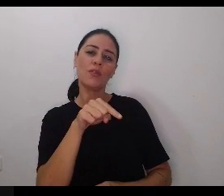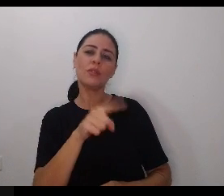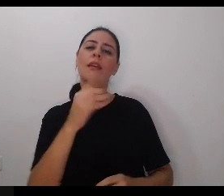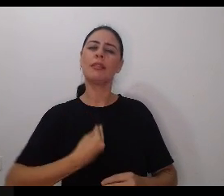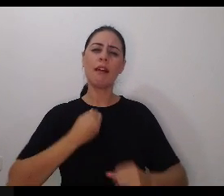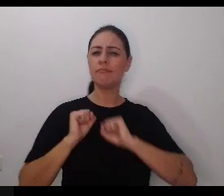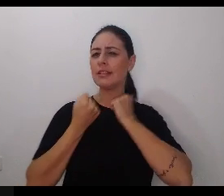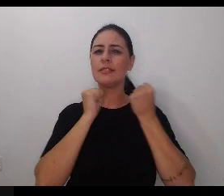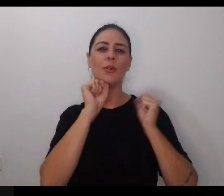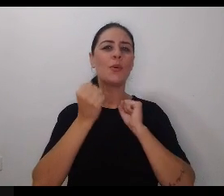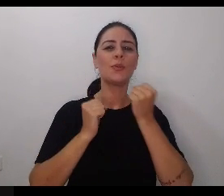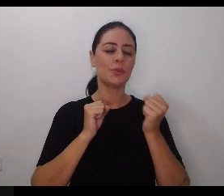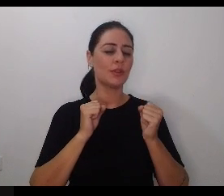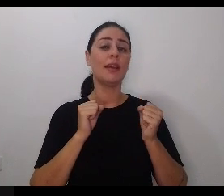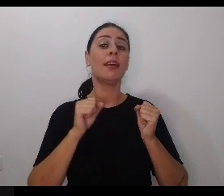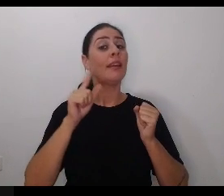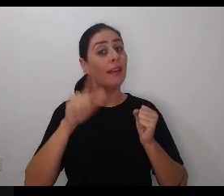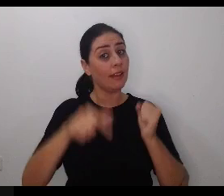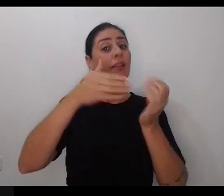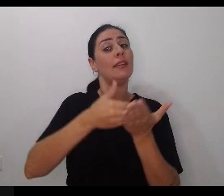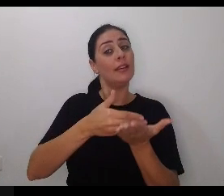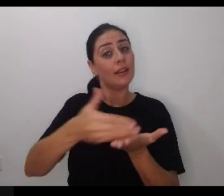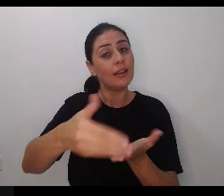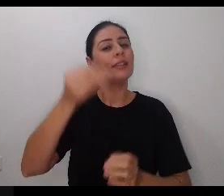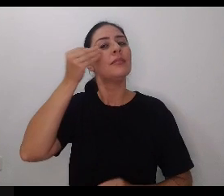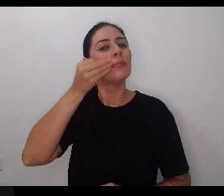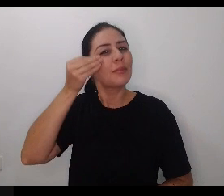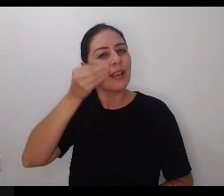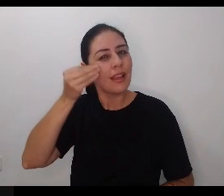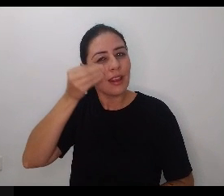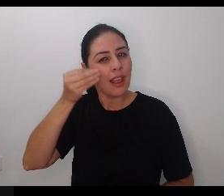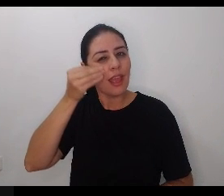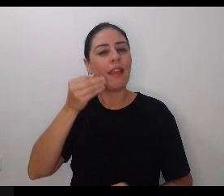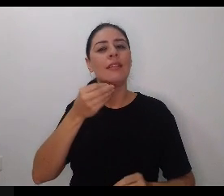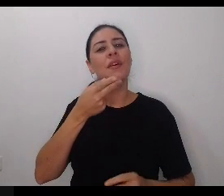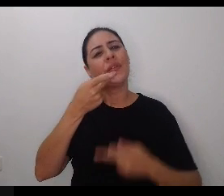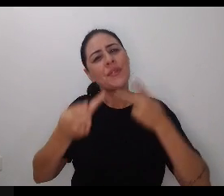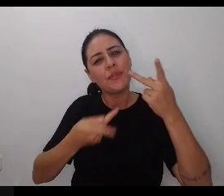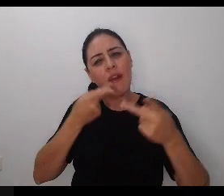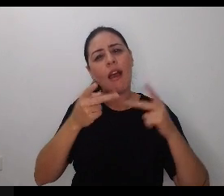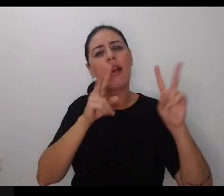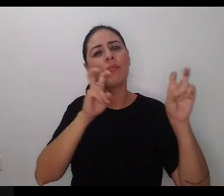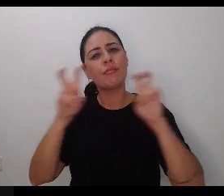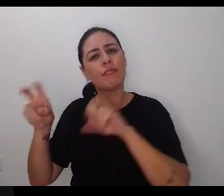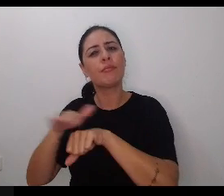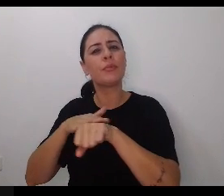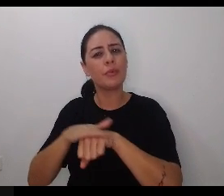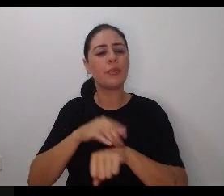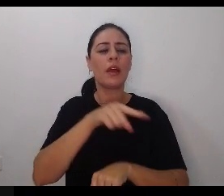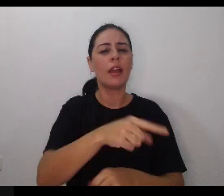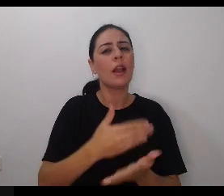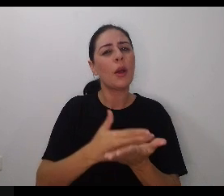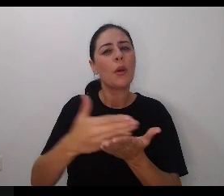triste, estou percebendo que você está ansioso, né? E é a partir dessas experiências, dessas falas,